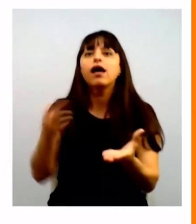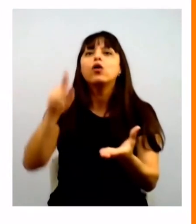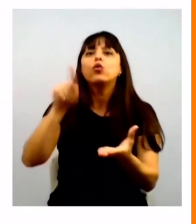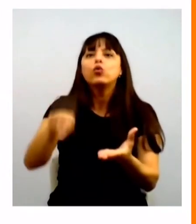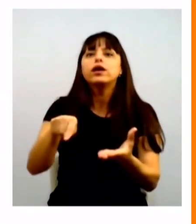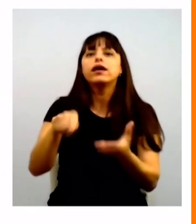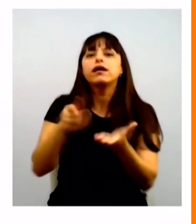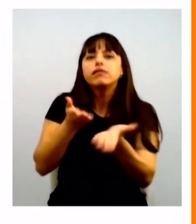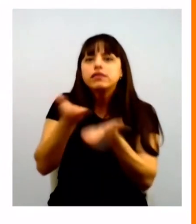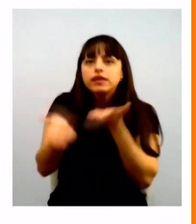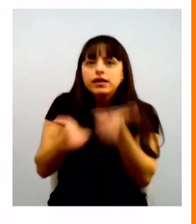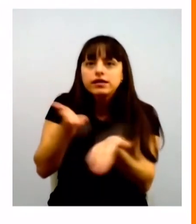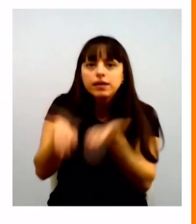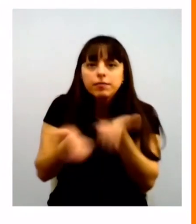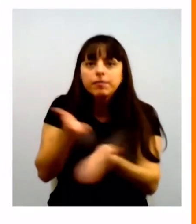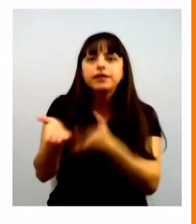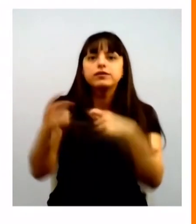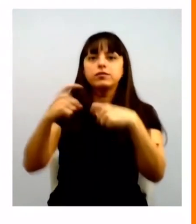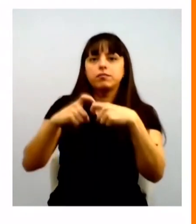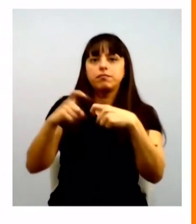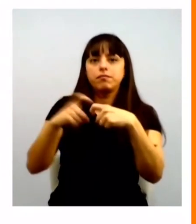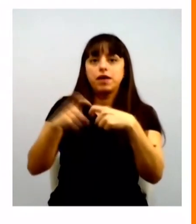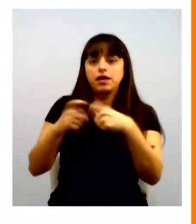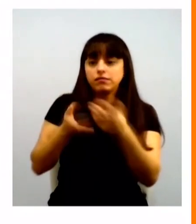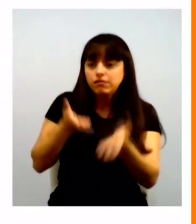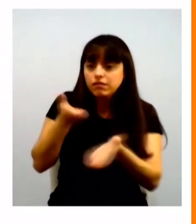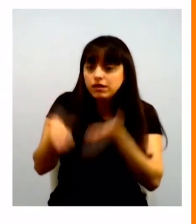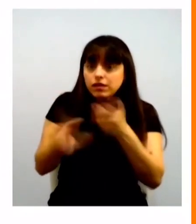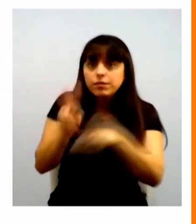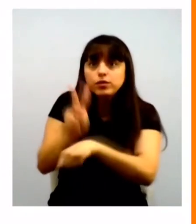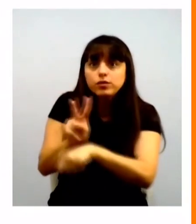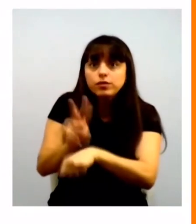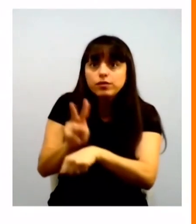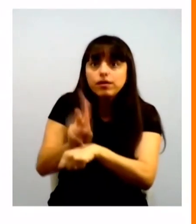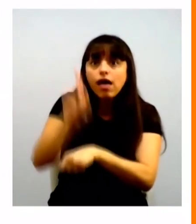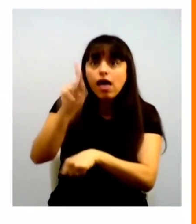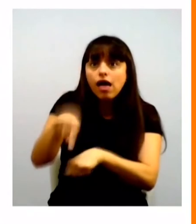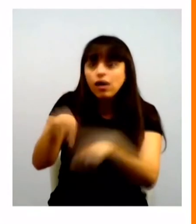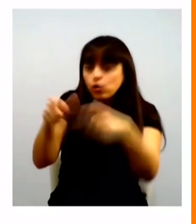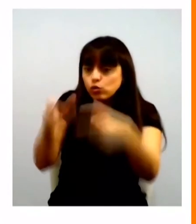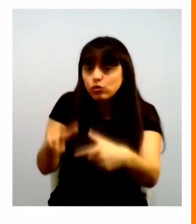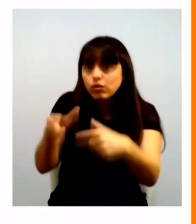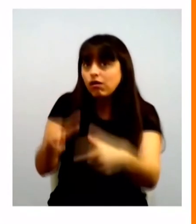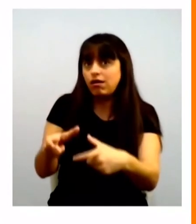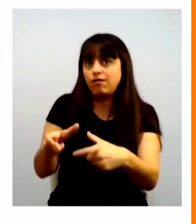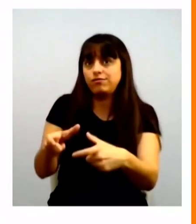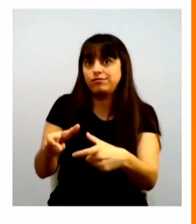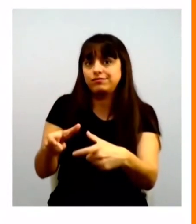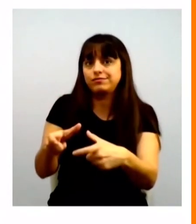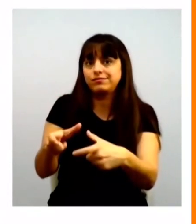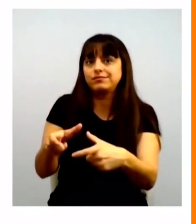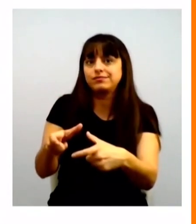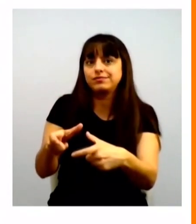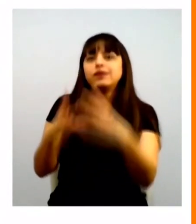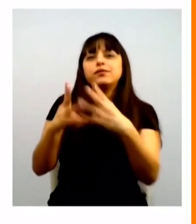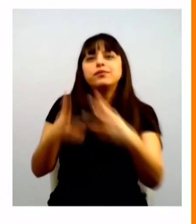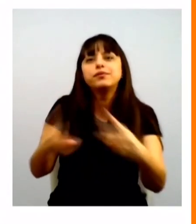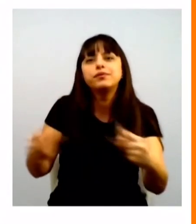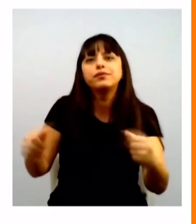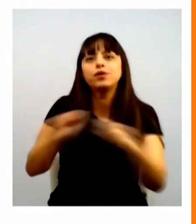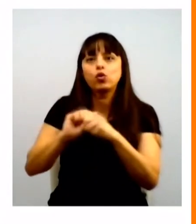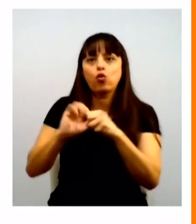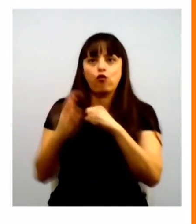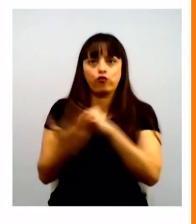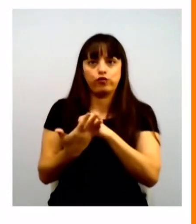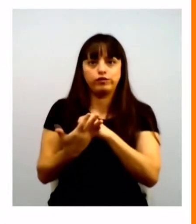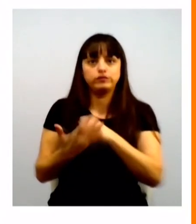resposta ao problema do Covid-19, é no âmbito local. É no âmbito local. e então aqui há